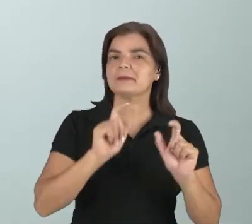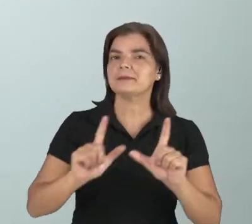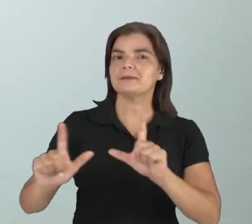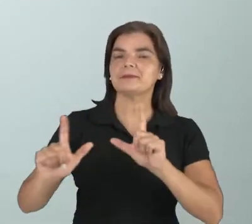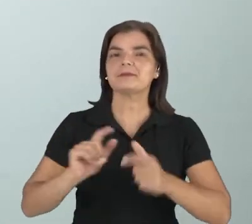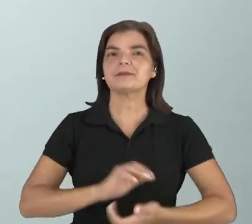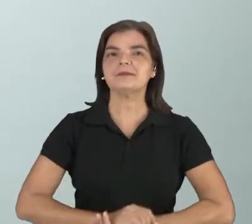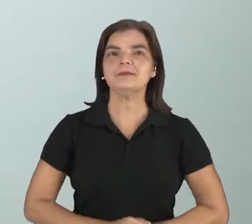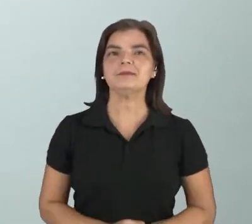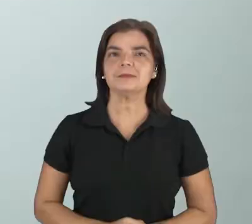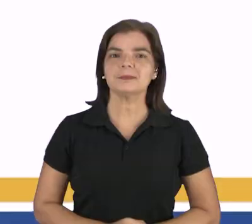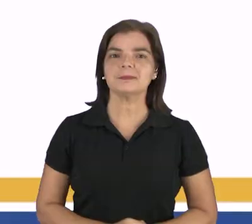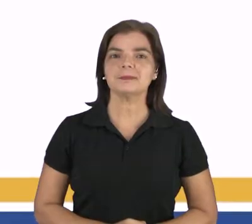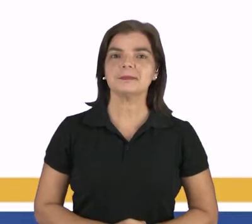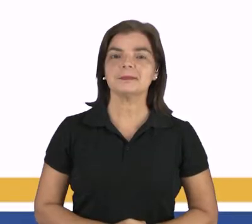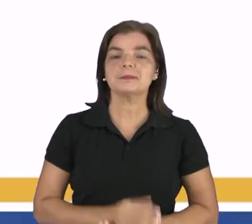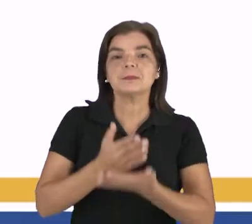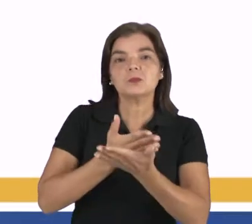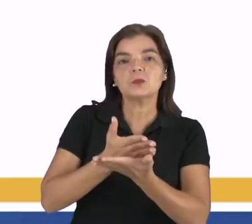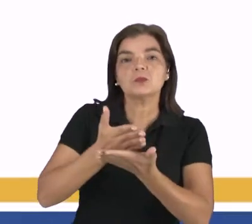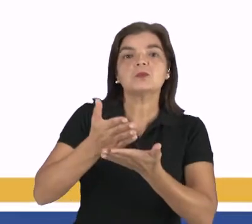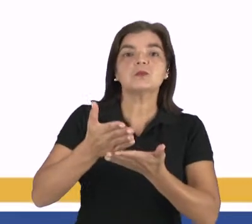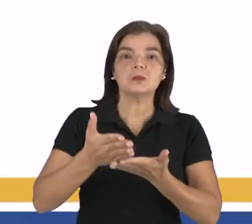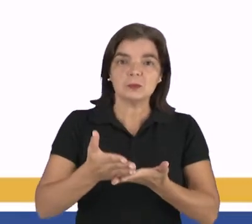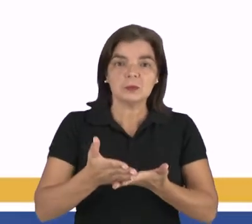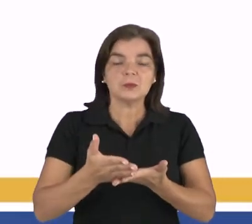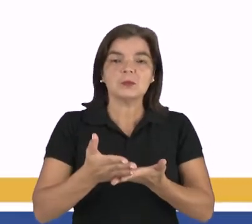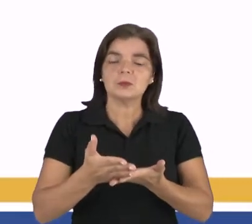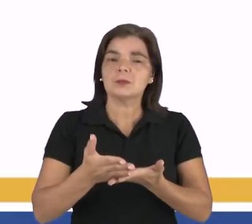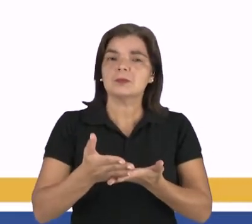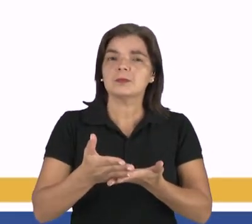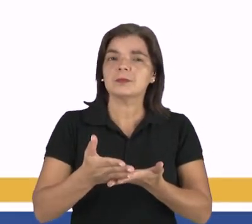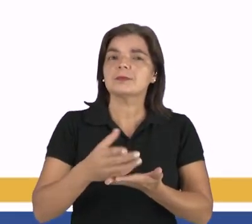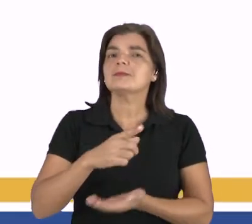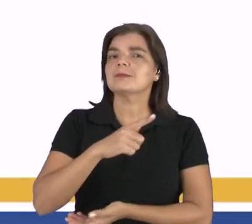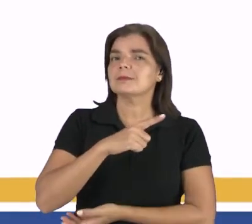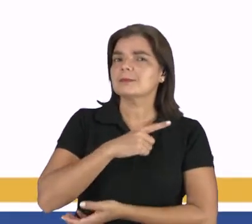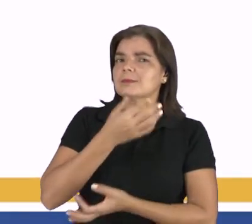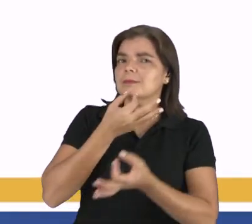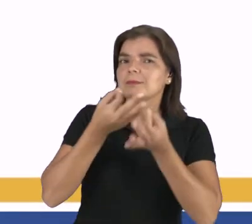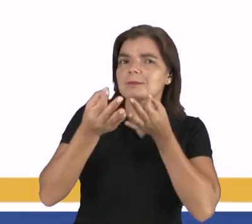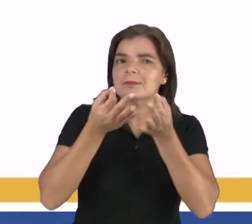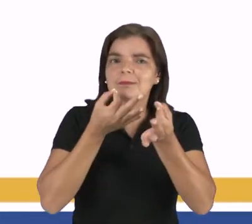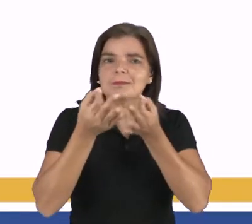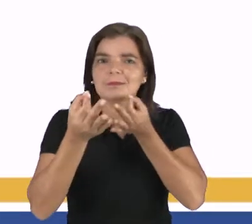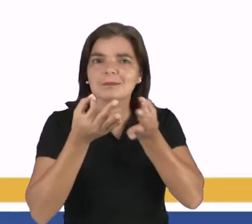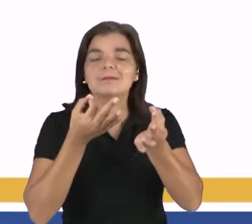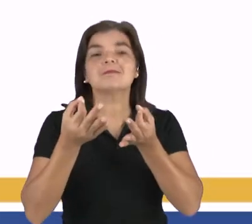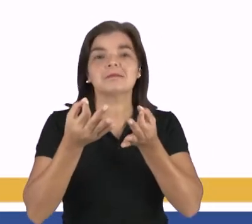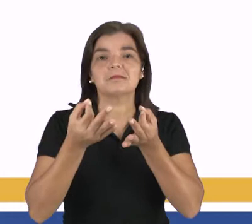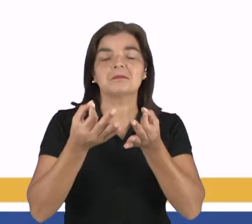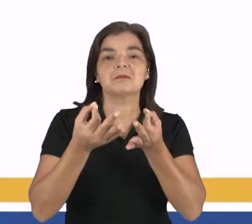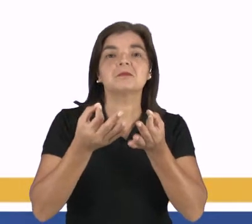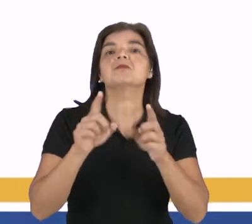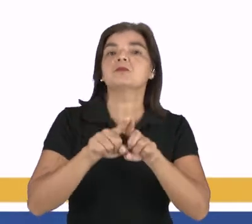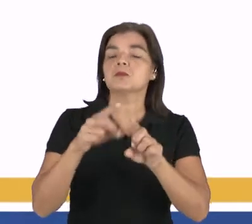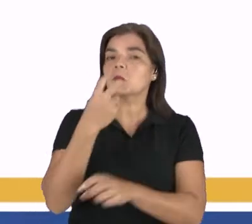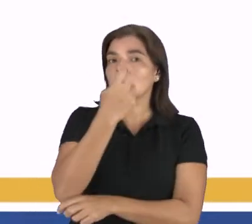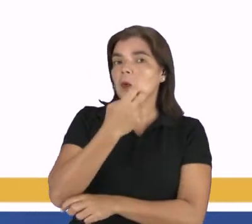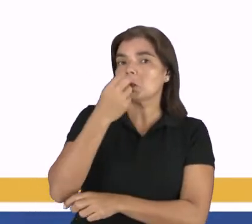comigo. Partindo do princípio que emitir opiniões, sejam